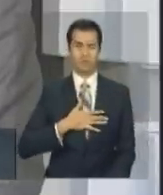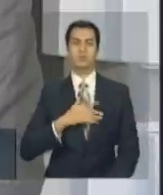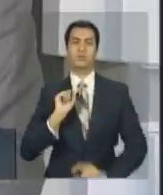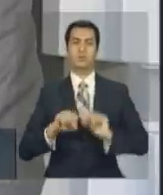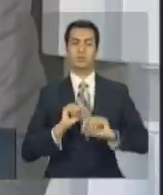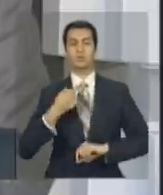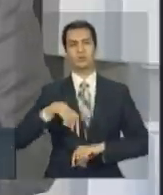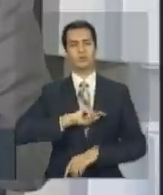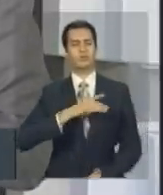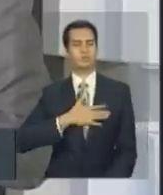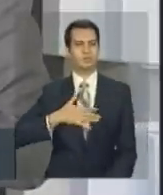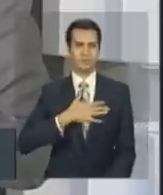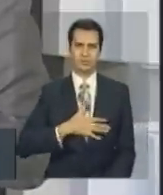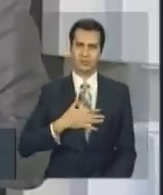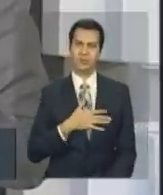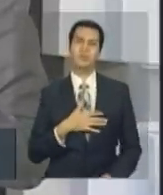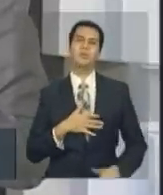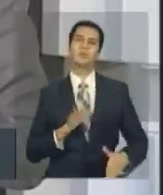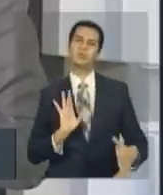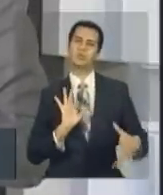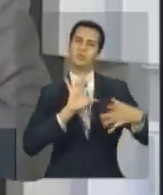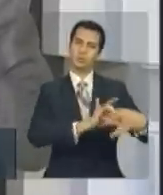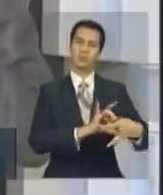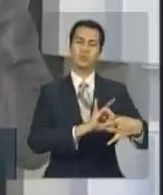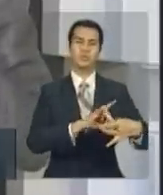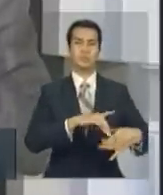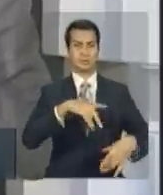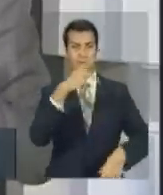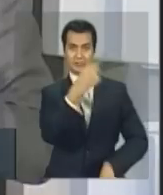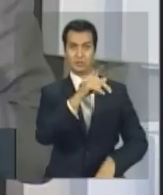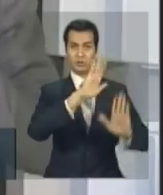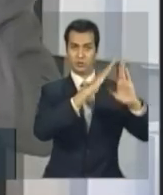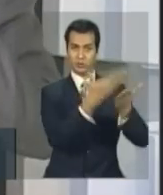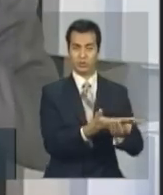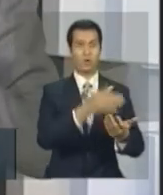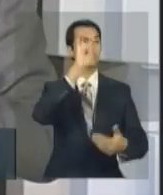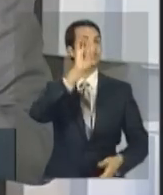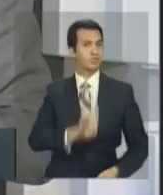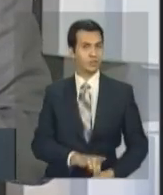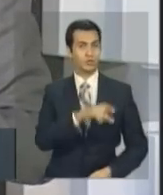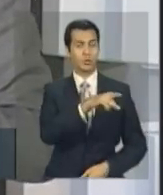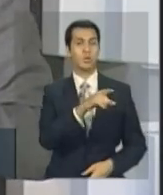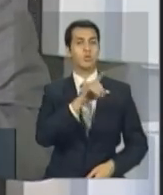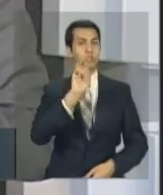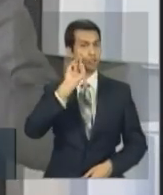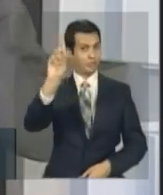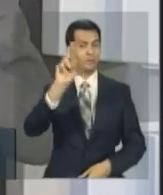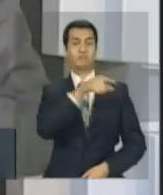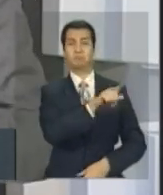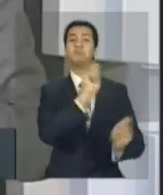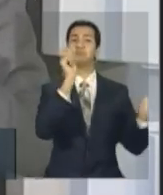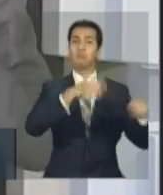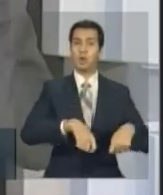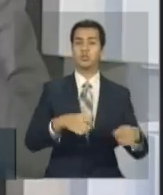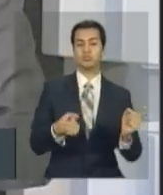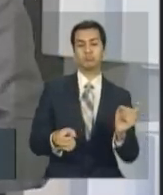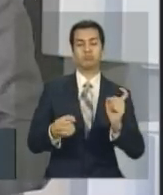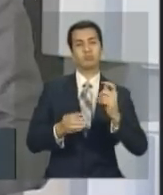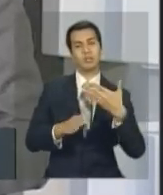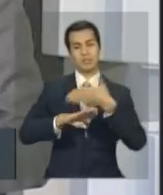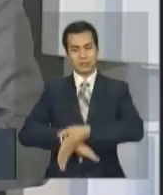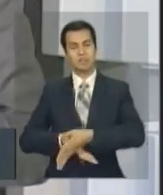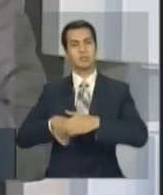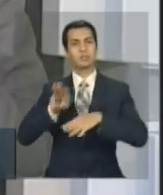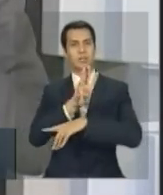aproximação. É o fato de um diretor de escola entrar no sistema do MEC, o CIMEC, e preencher um plano